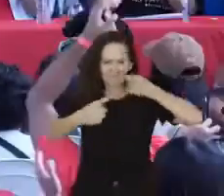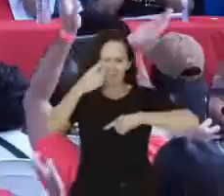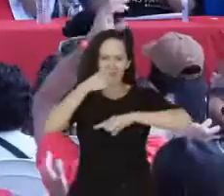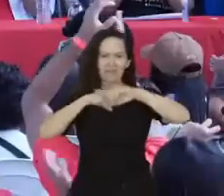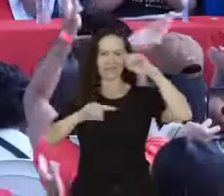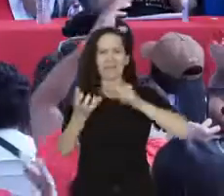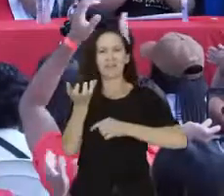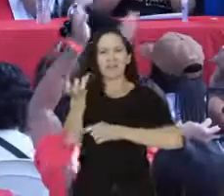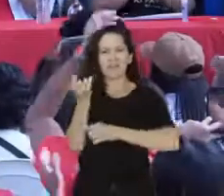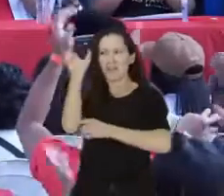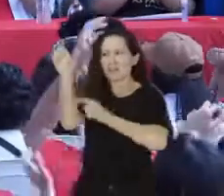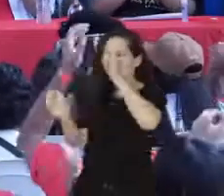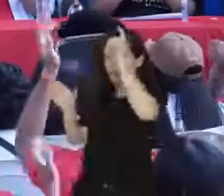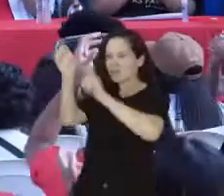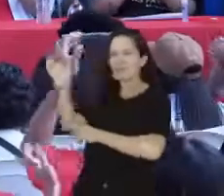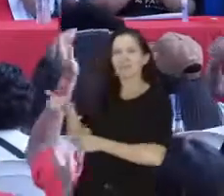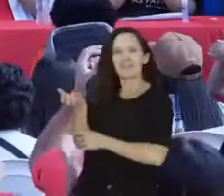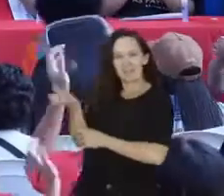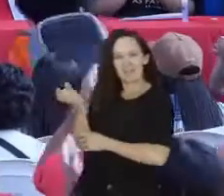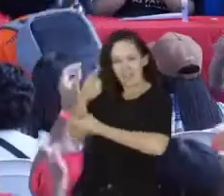sejam. Por isso,